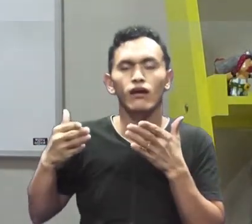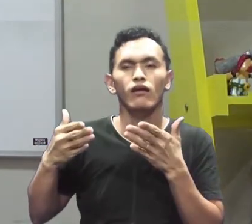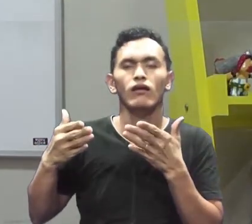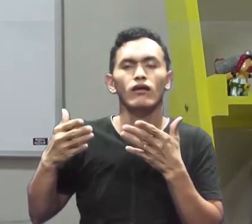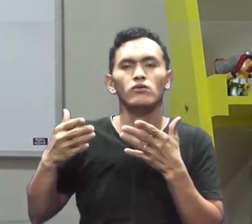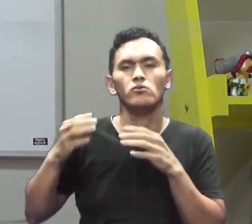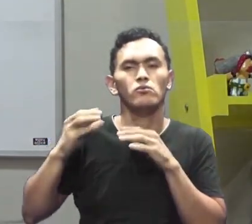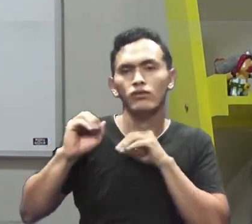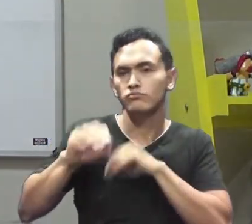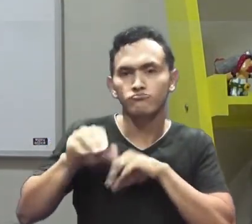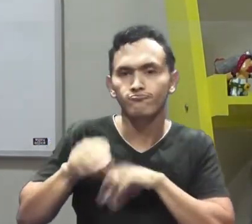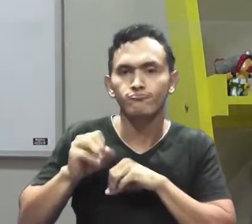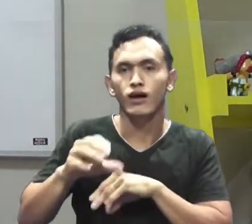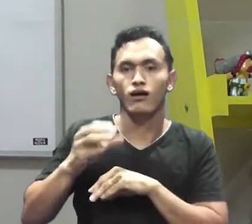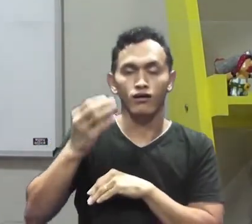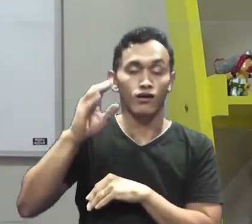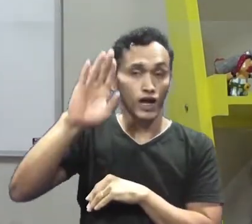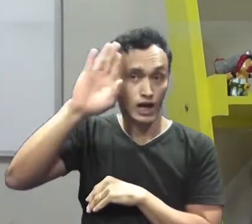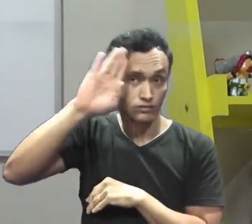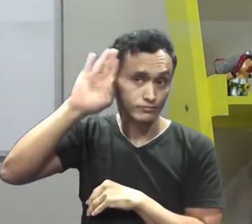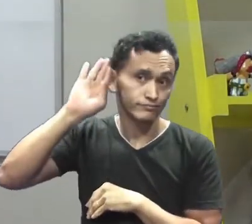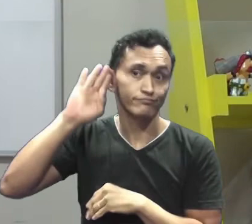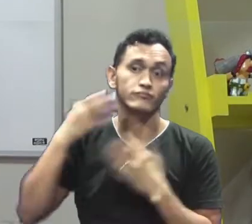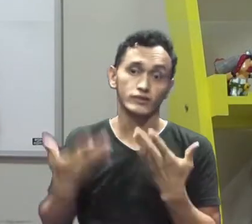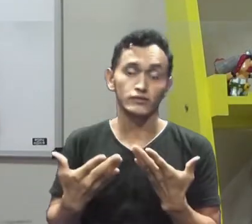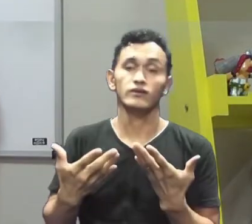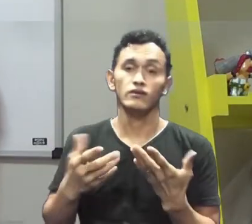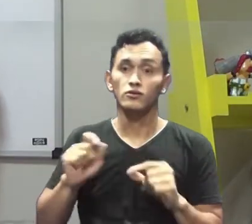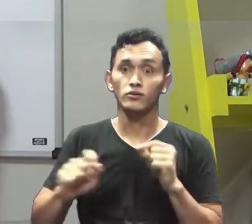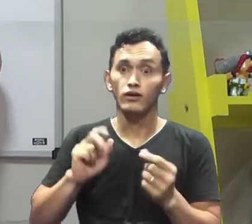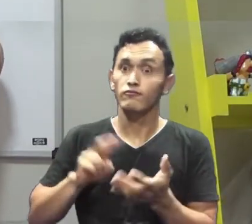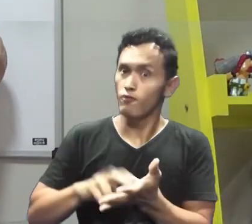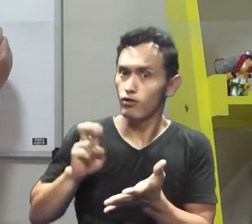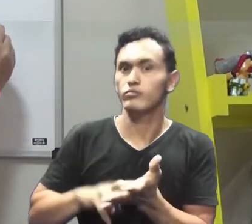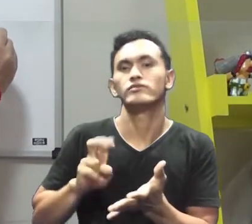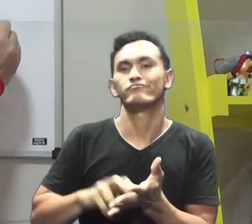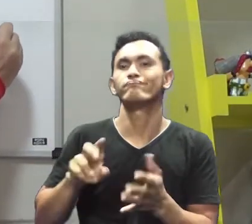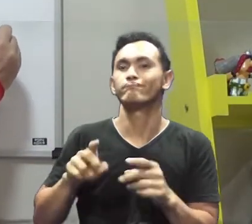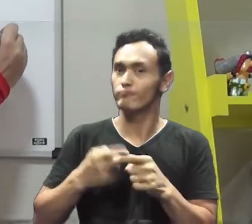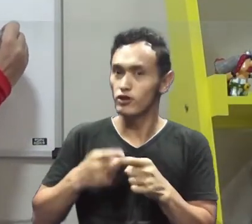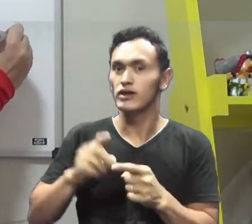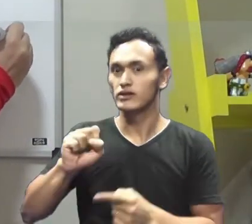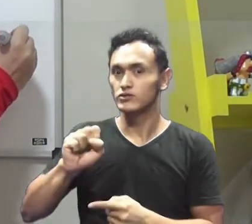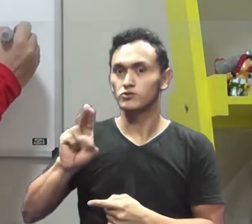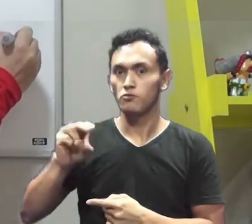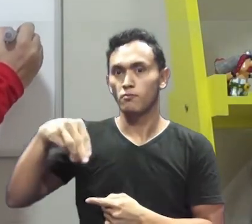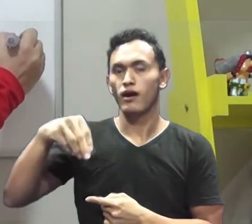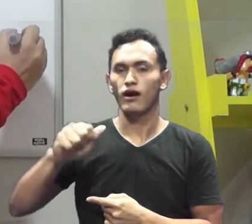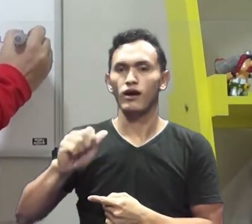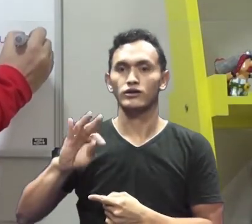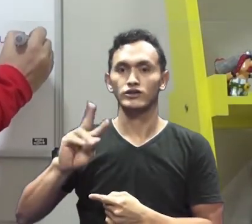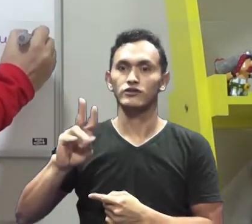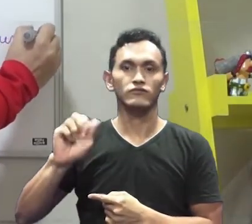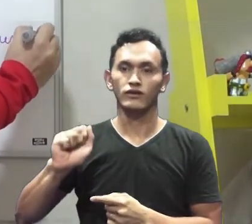porque sumativa vem de em suma, ou seja, em resumo.